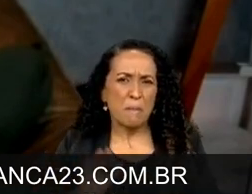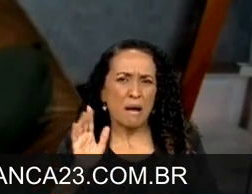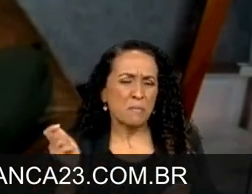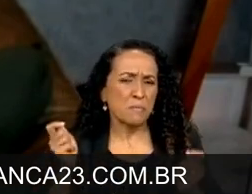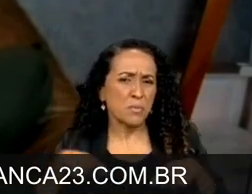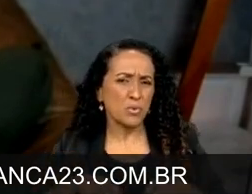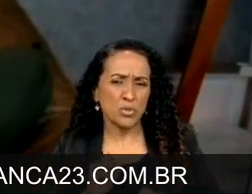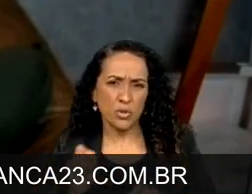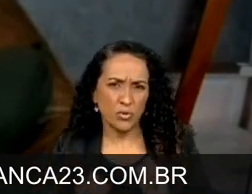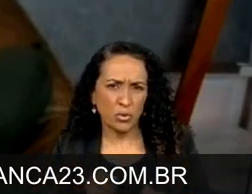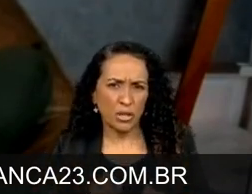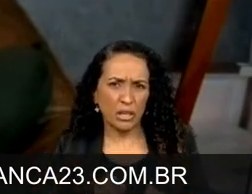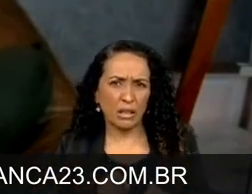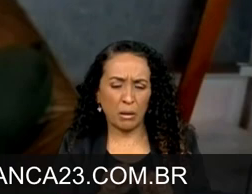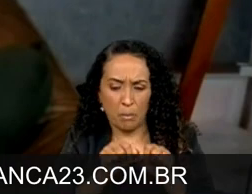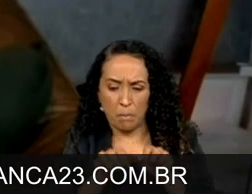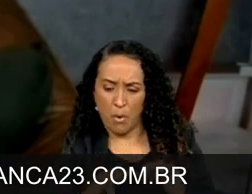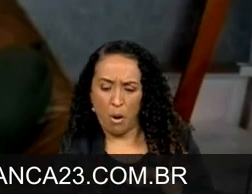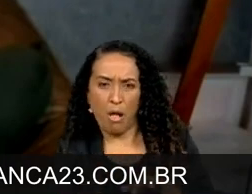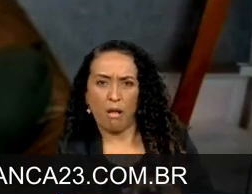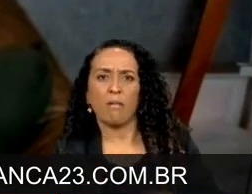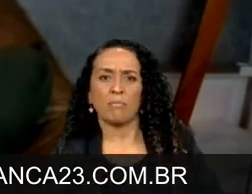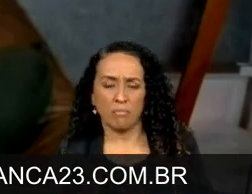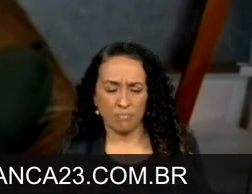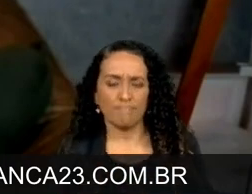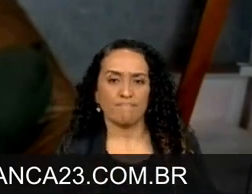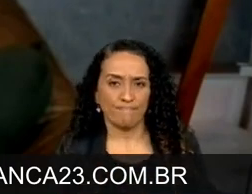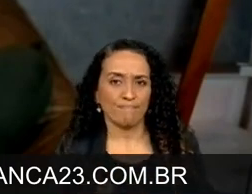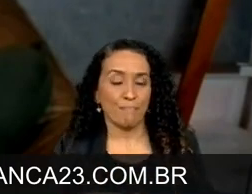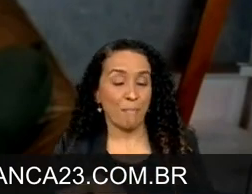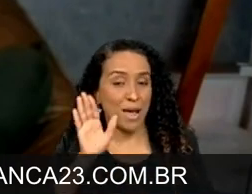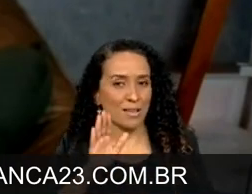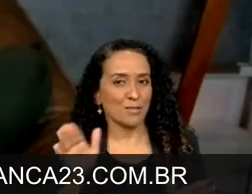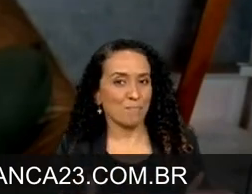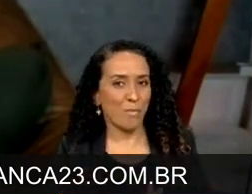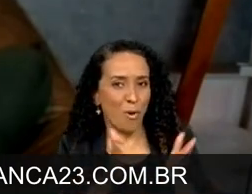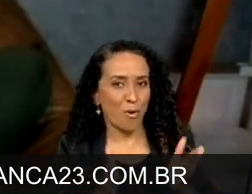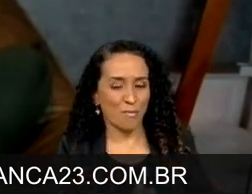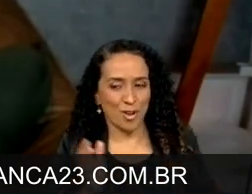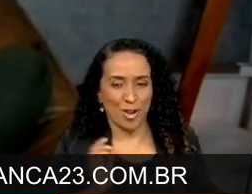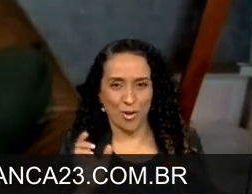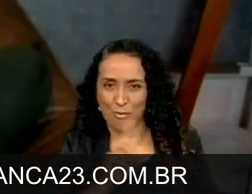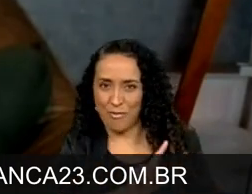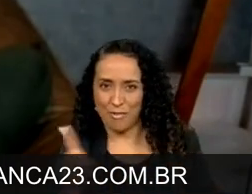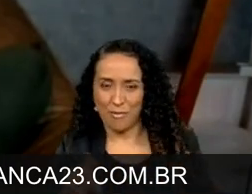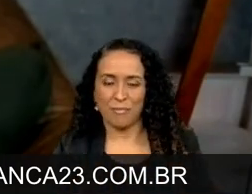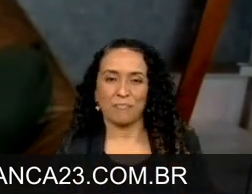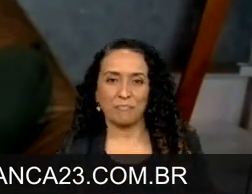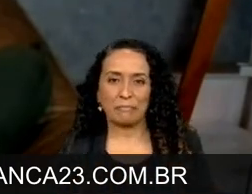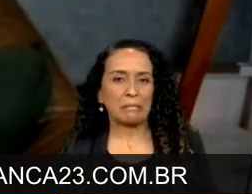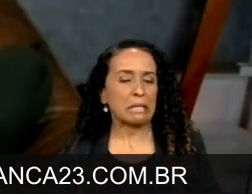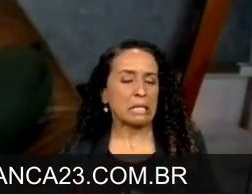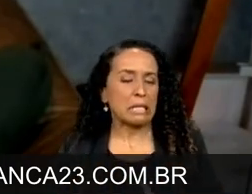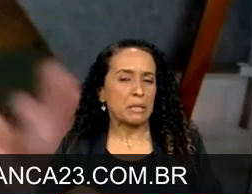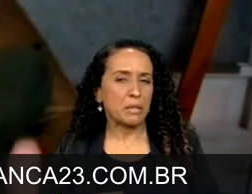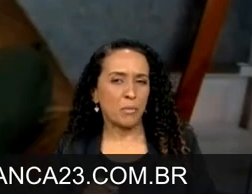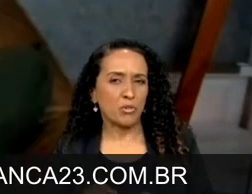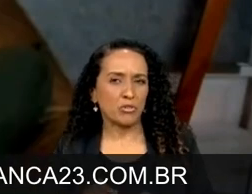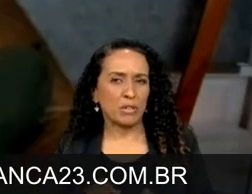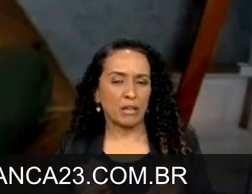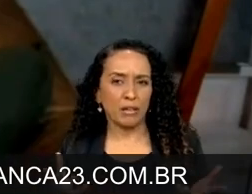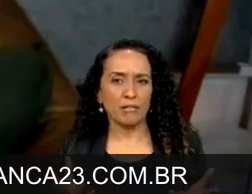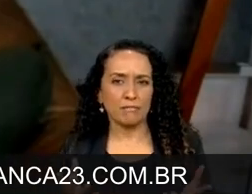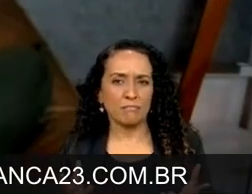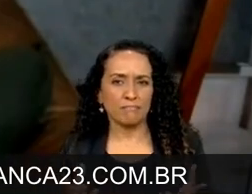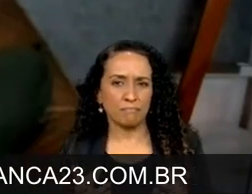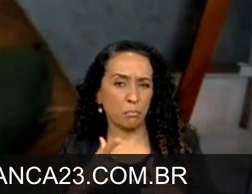sujeita a deslizamento? São os mais pobres e não os mais ricos. Depois de uma crise como a